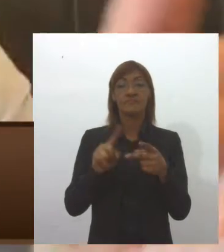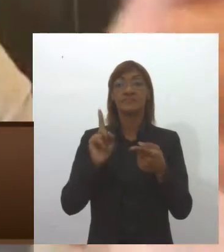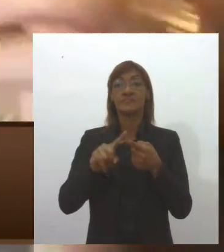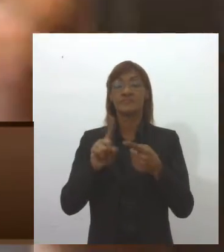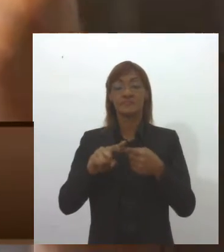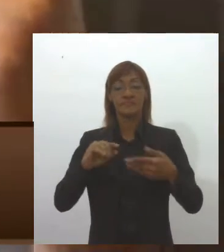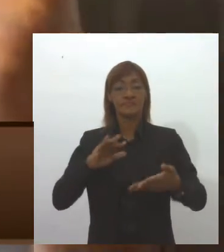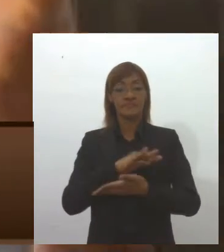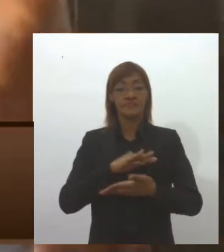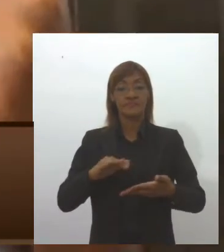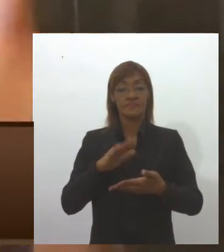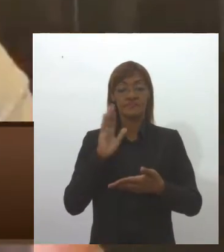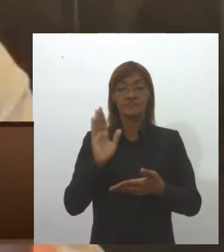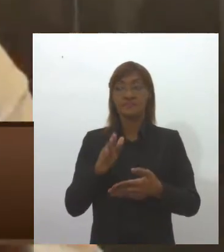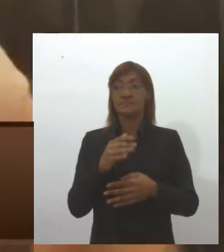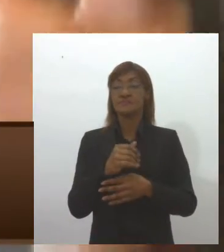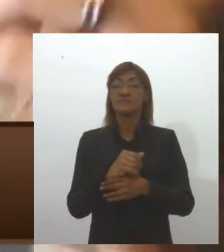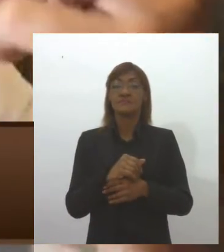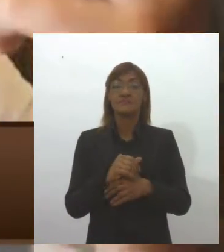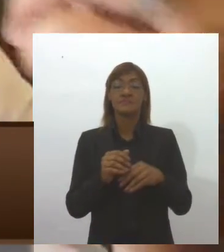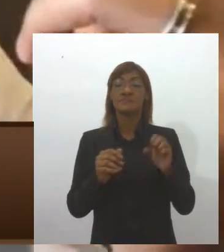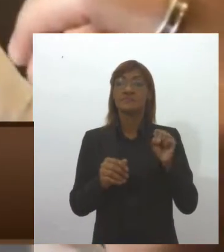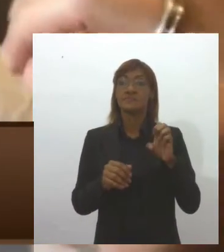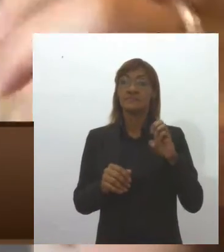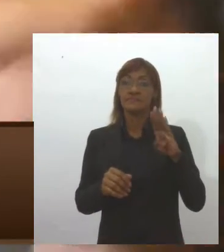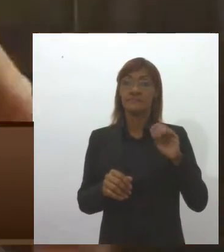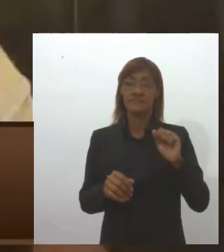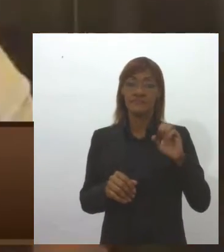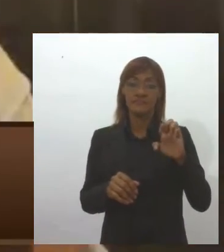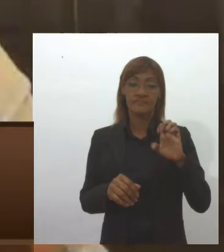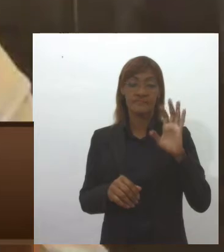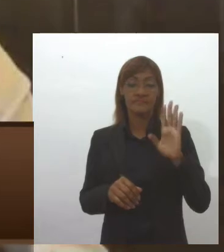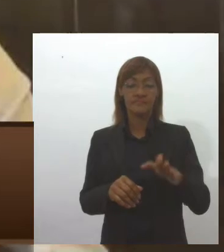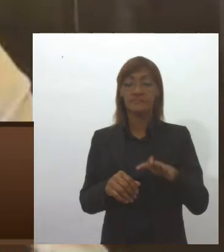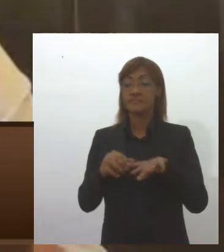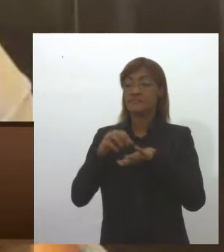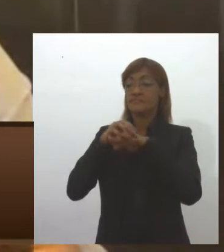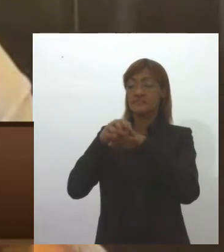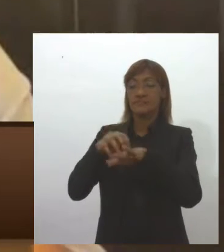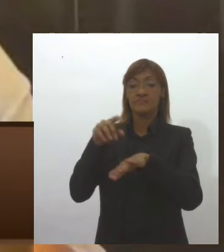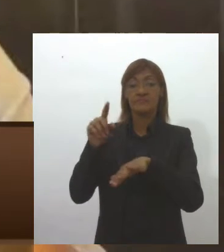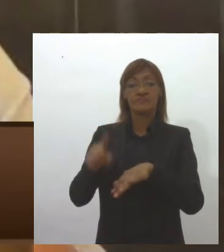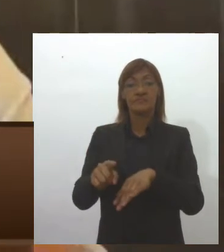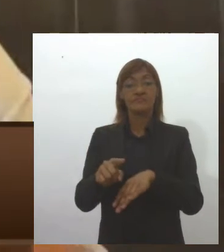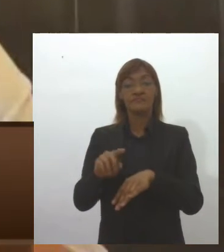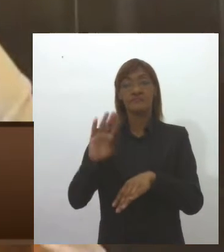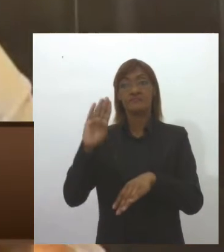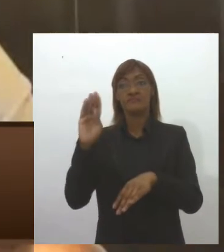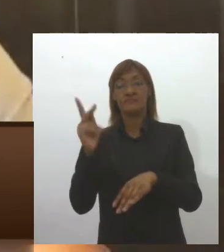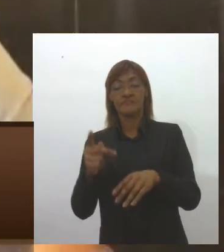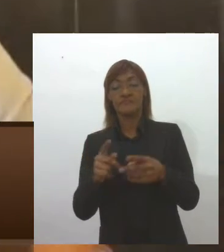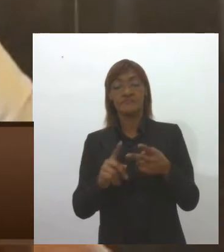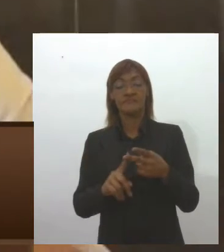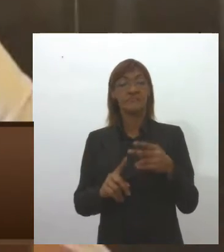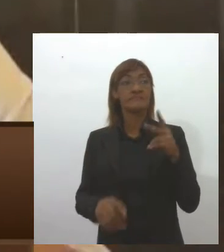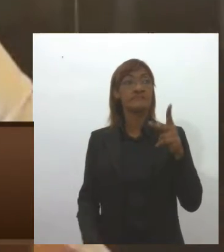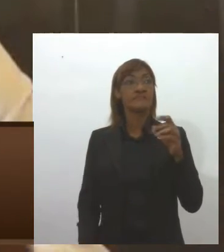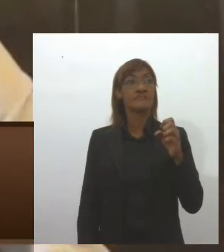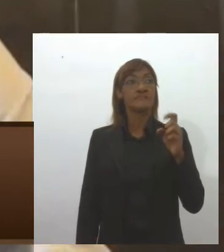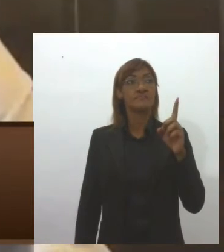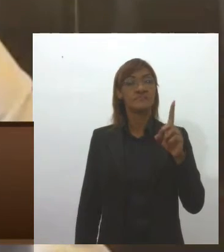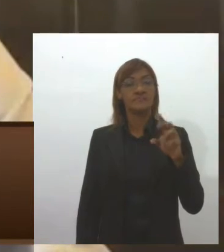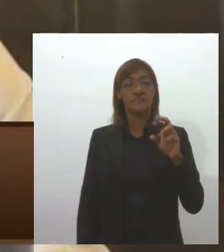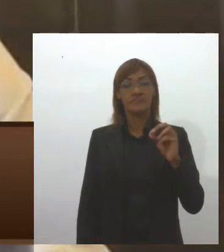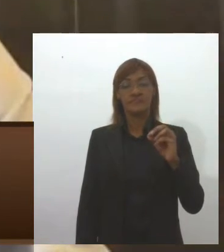uma caravana aqui para o interior da Bahia e outra caravana aqui para a região de Petrolina em outubro, em